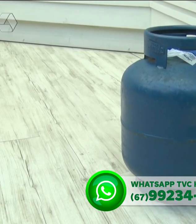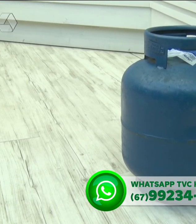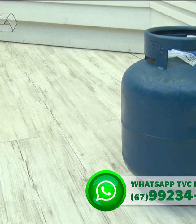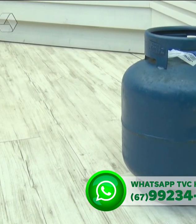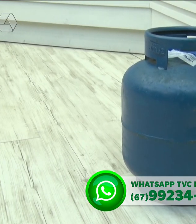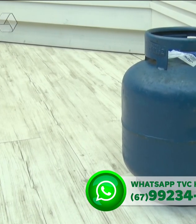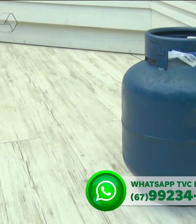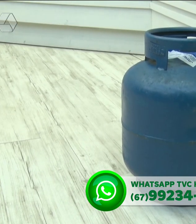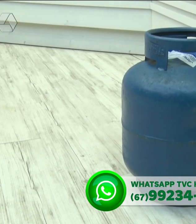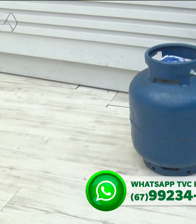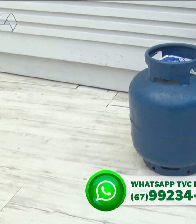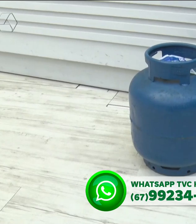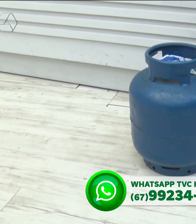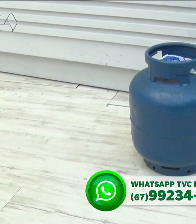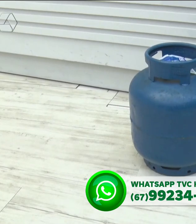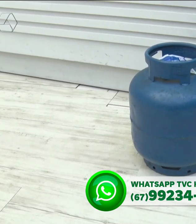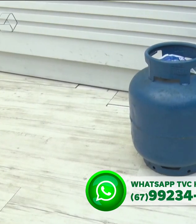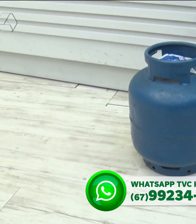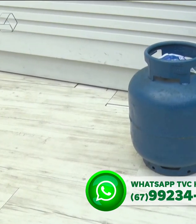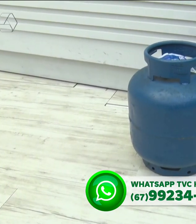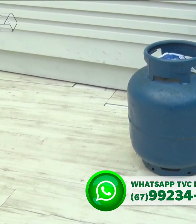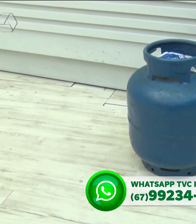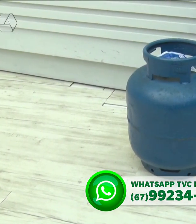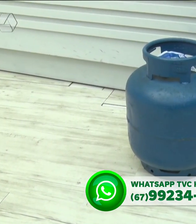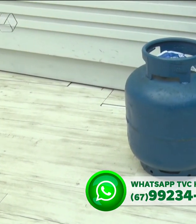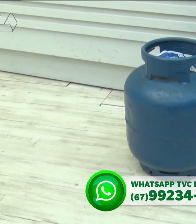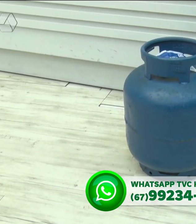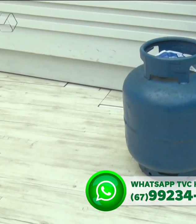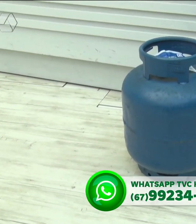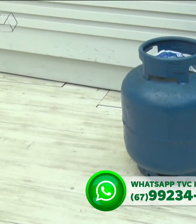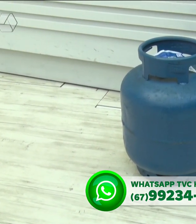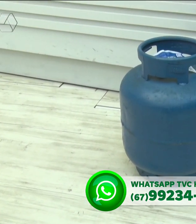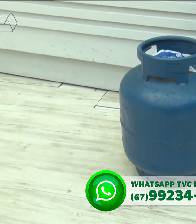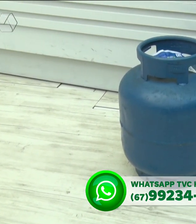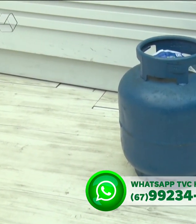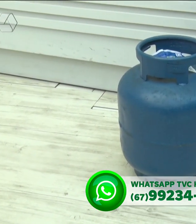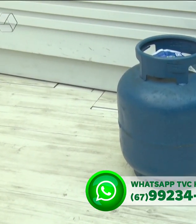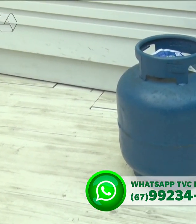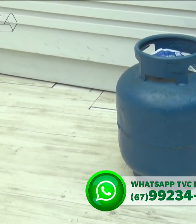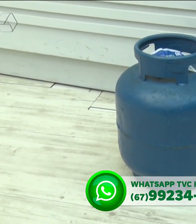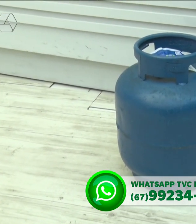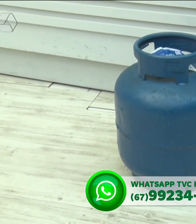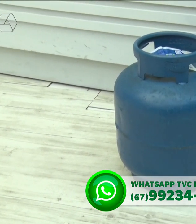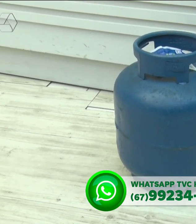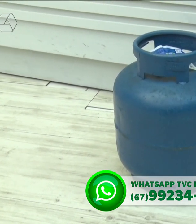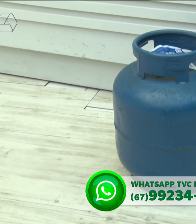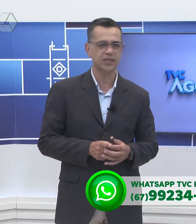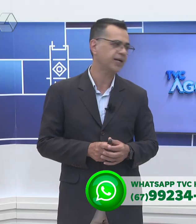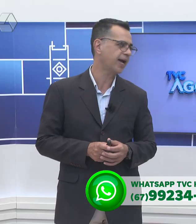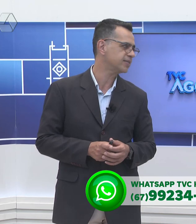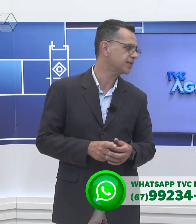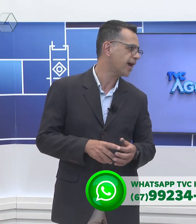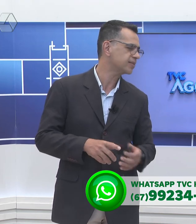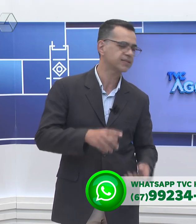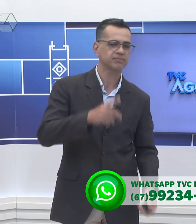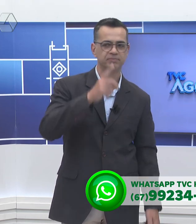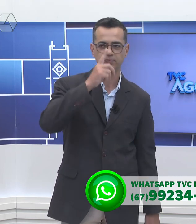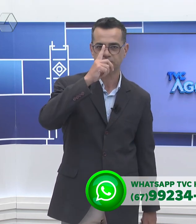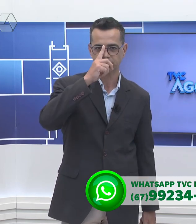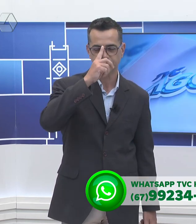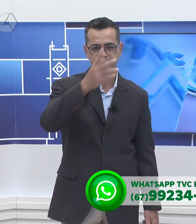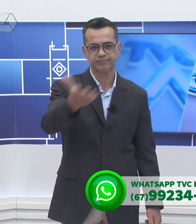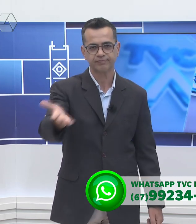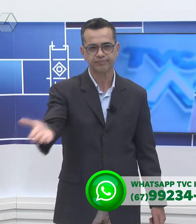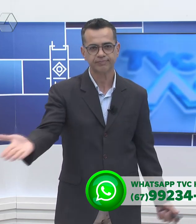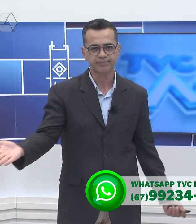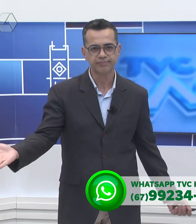Vem, sei lá, toque no coração deles, né? Deixe de ser esse coração peludo. E manda mensagem para, de repente, ganhar esse gás. Eu sempre